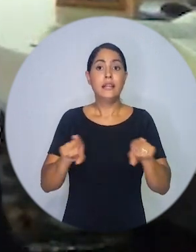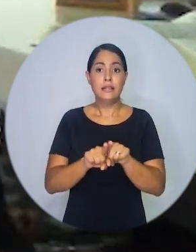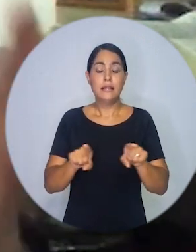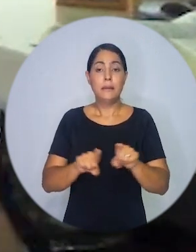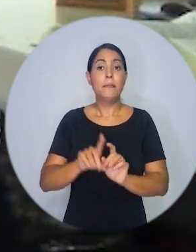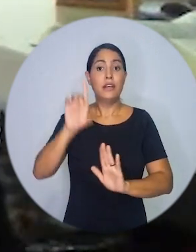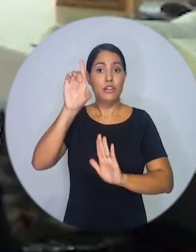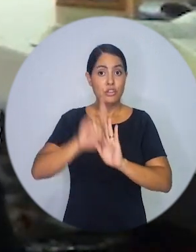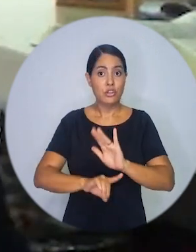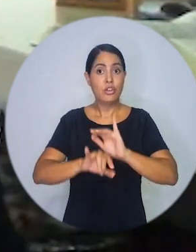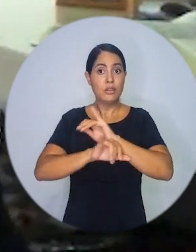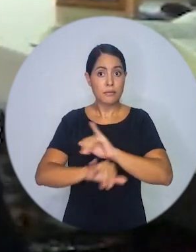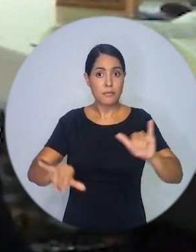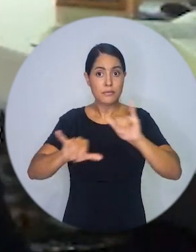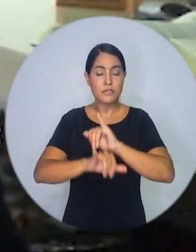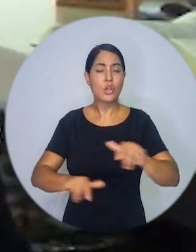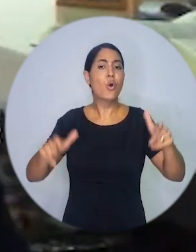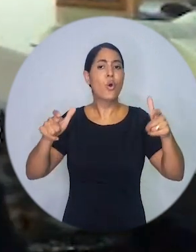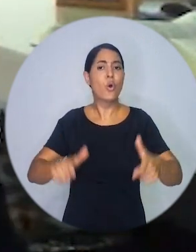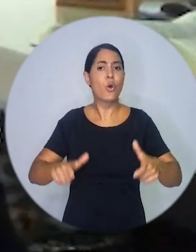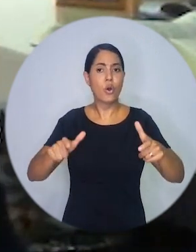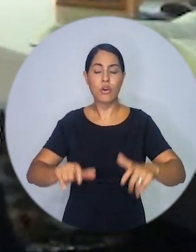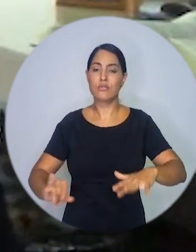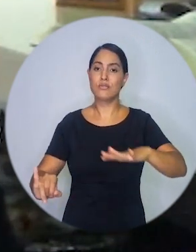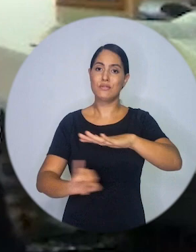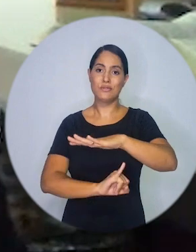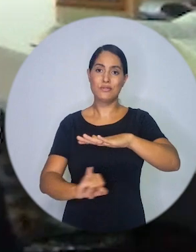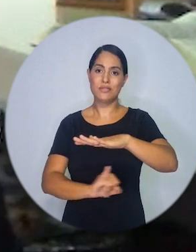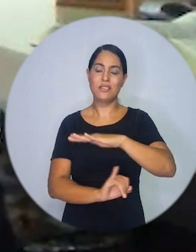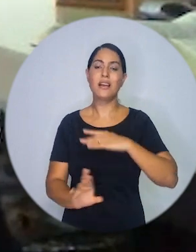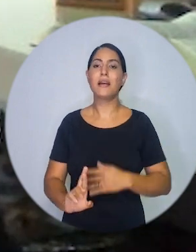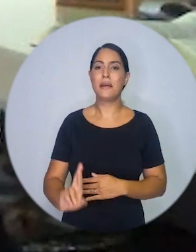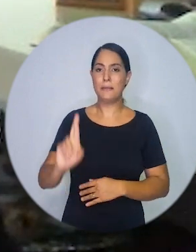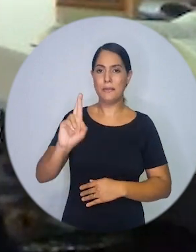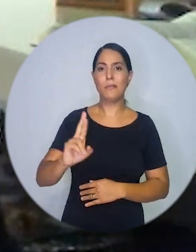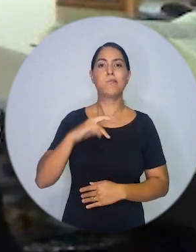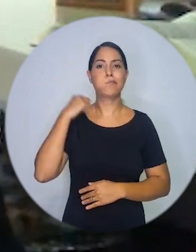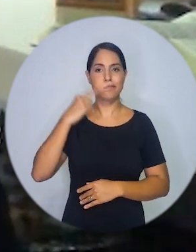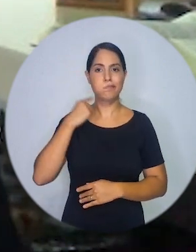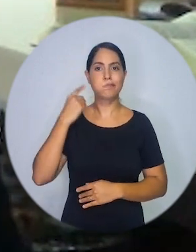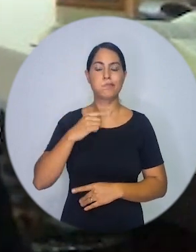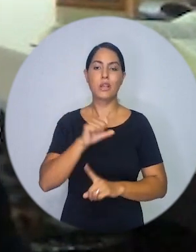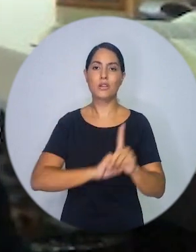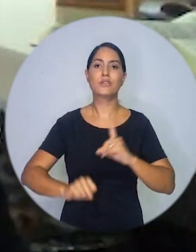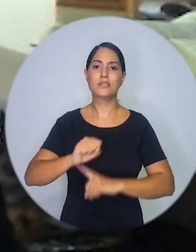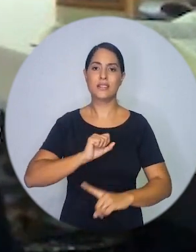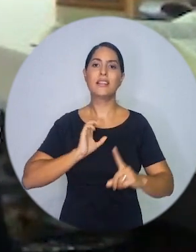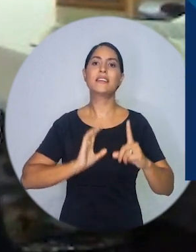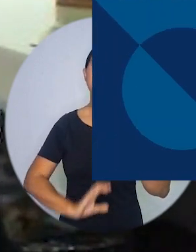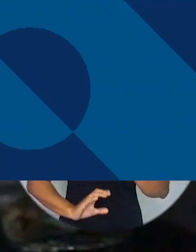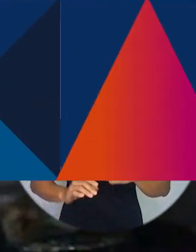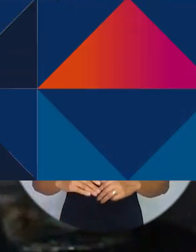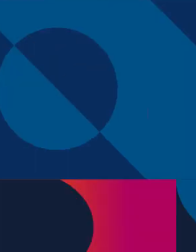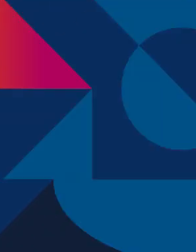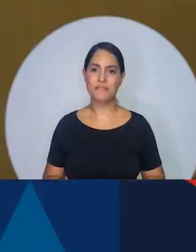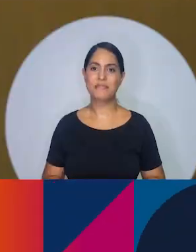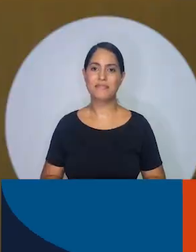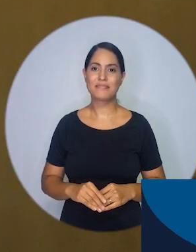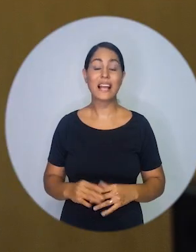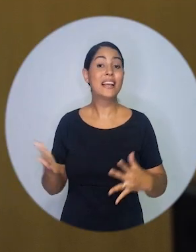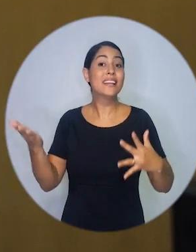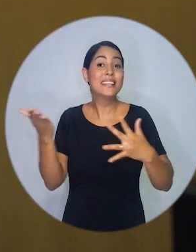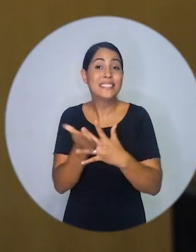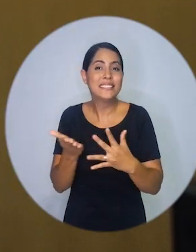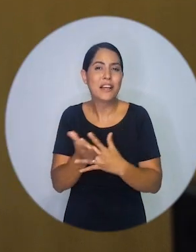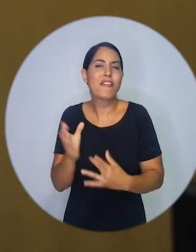o direito de manifestação institucional na representação da advocacia e da sociedade civil organizada.